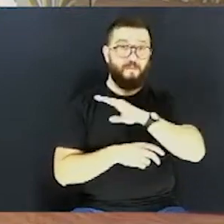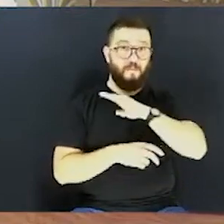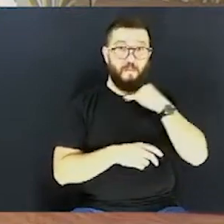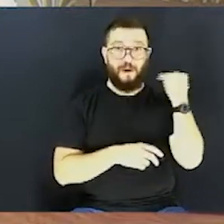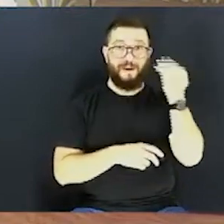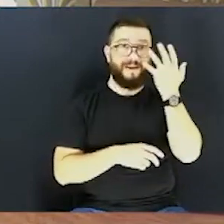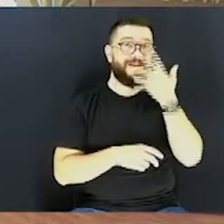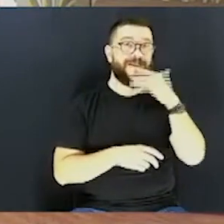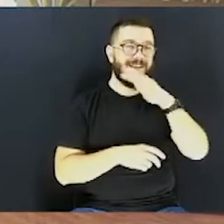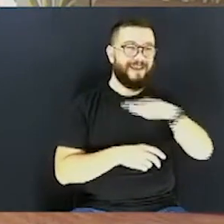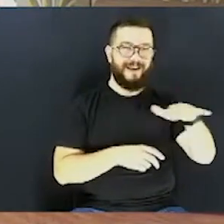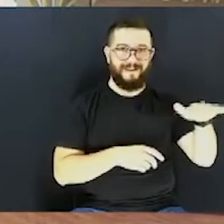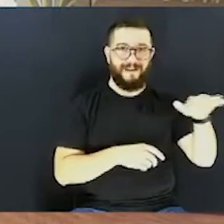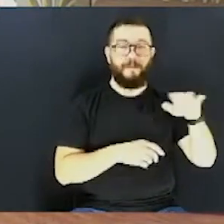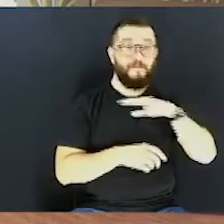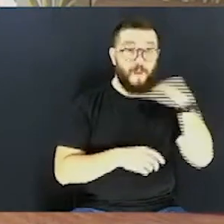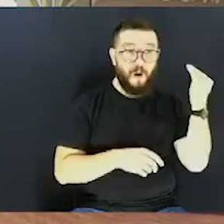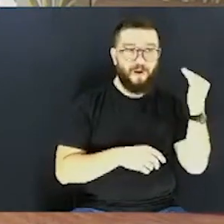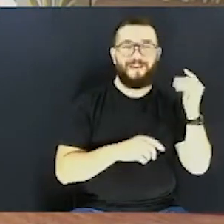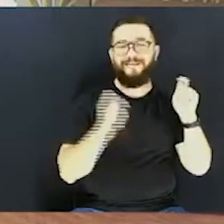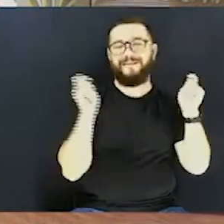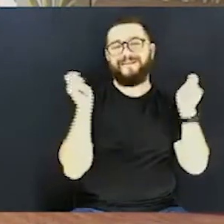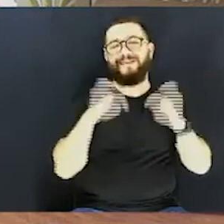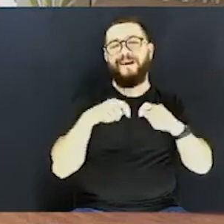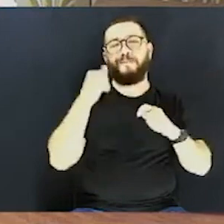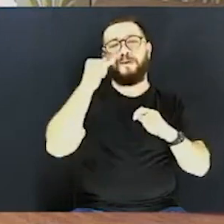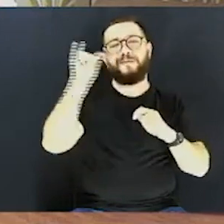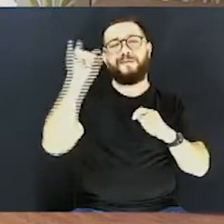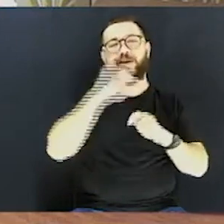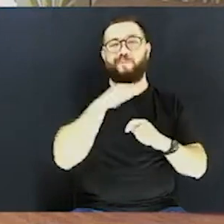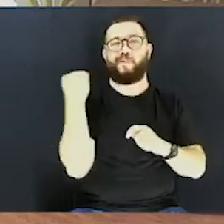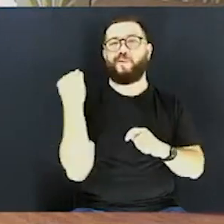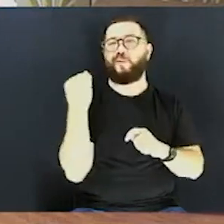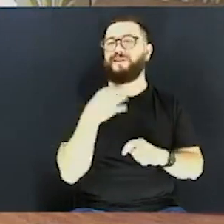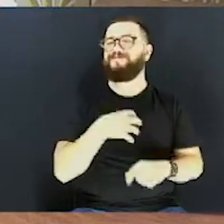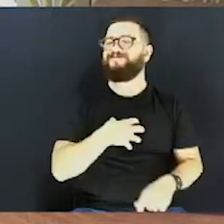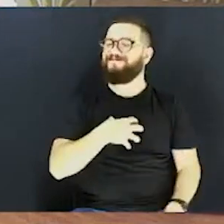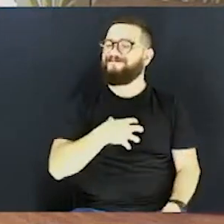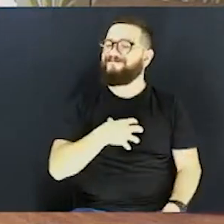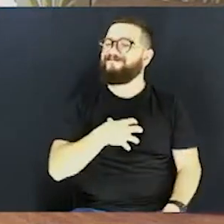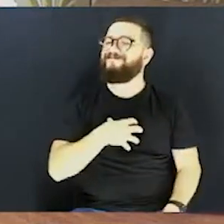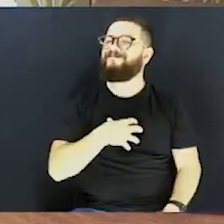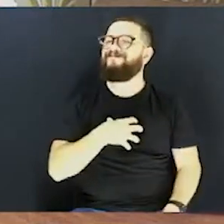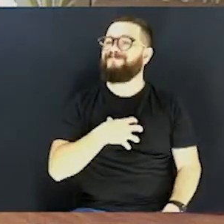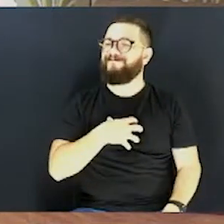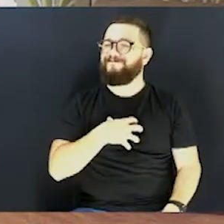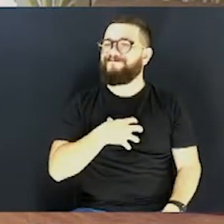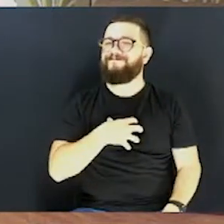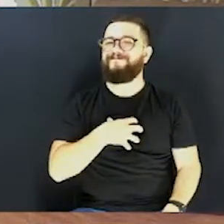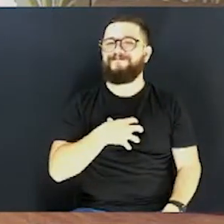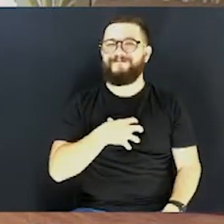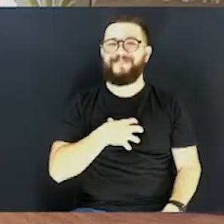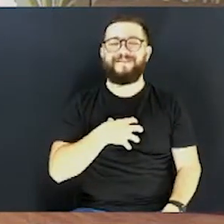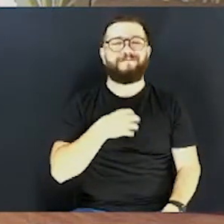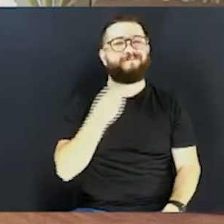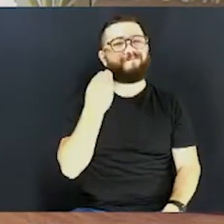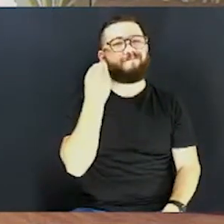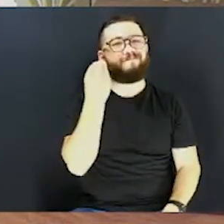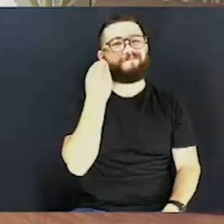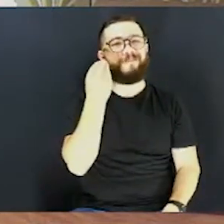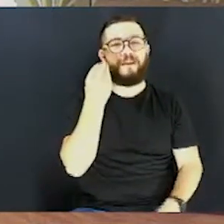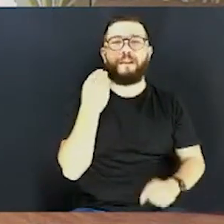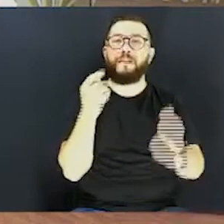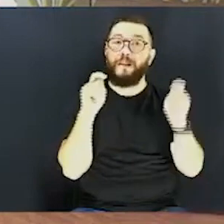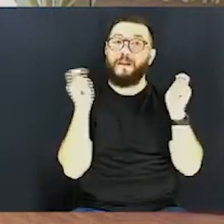evitáveis. Essa é a parte mais dolorida da realidade que a gente enfrenta. Nós poderíamos, sim, evitar